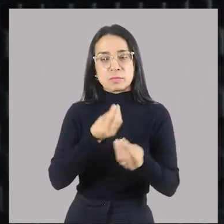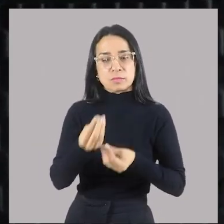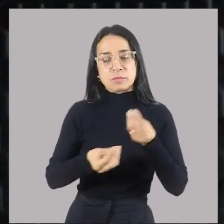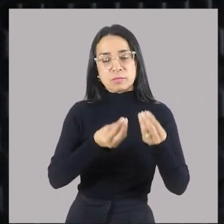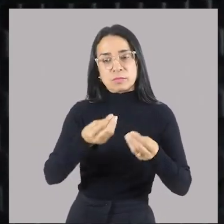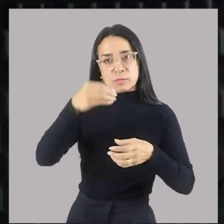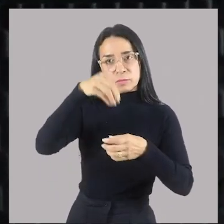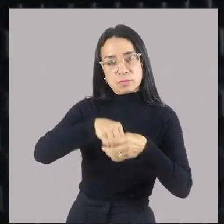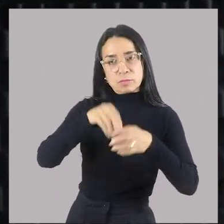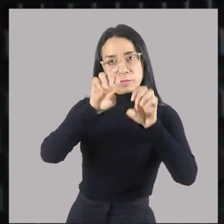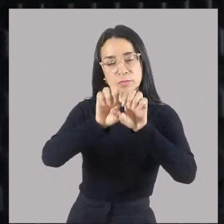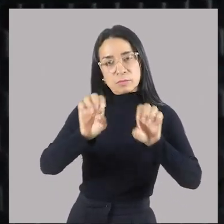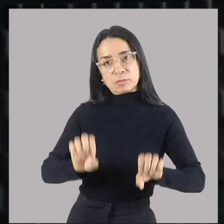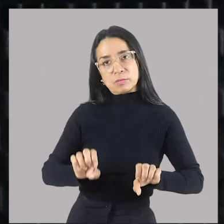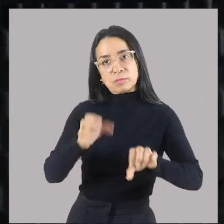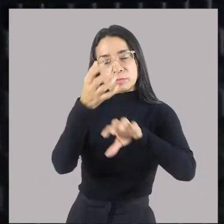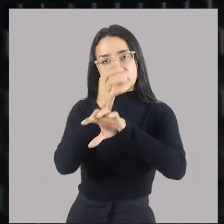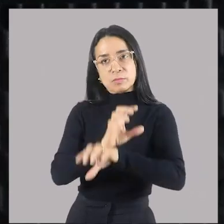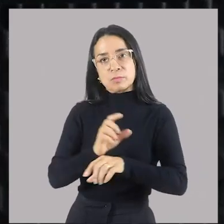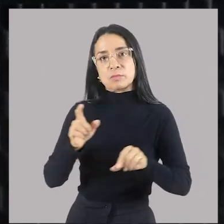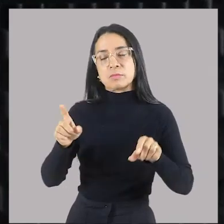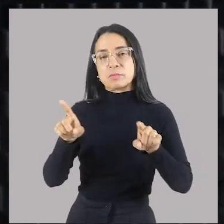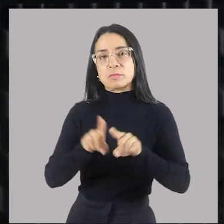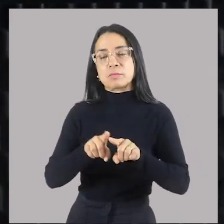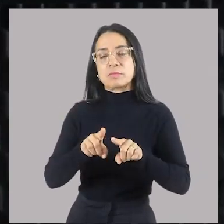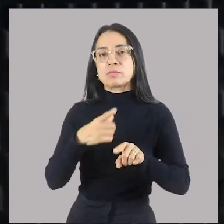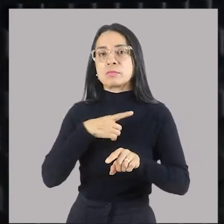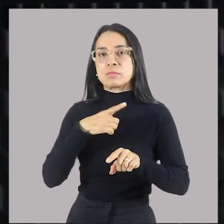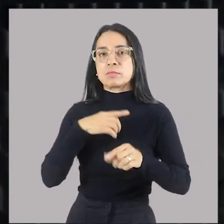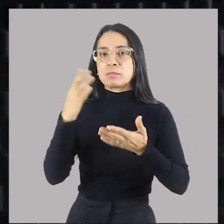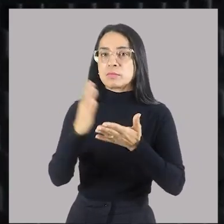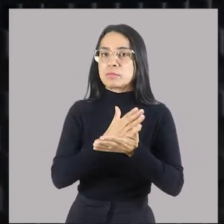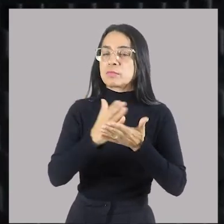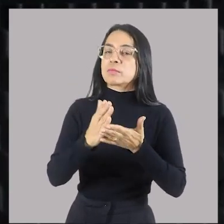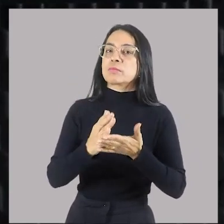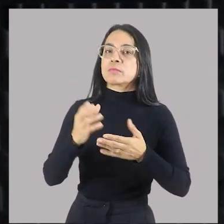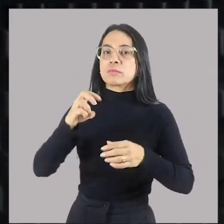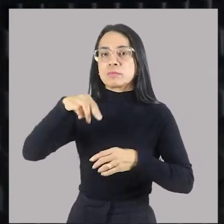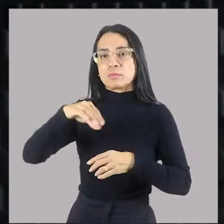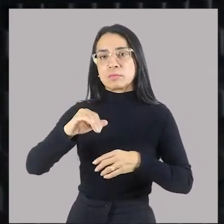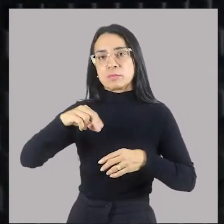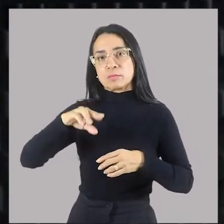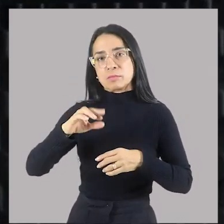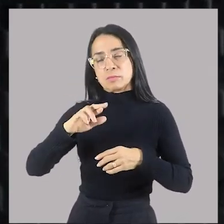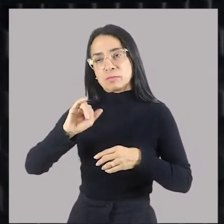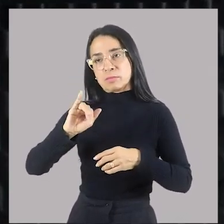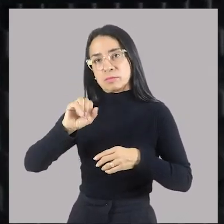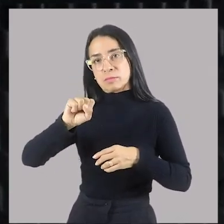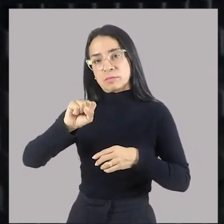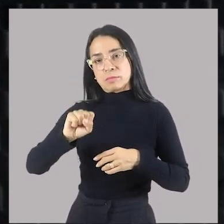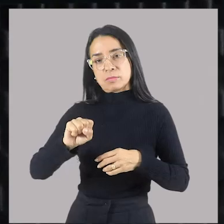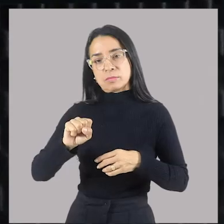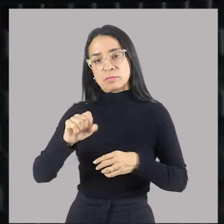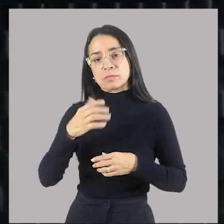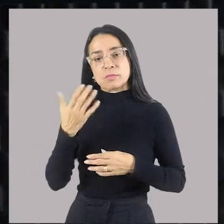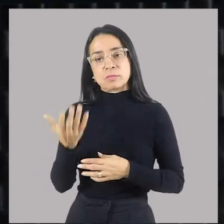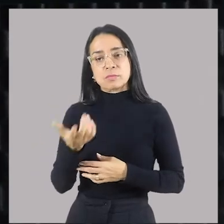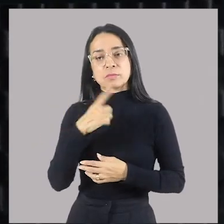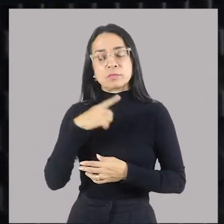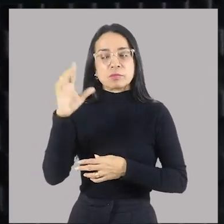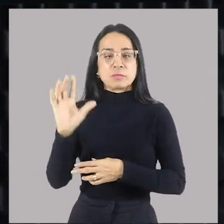a gente vai ter lá alguns minerais, como o cálcio, que ele fica armazenado nessa superfície, e quando